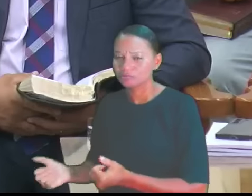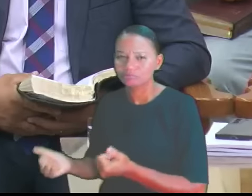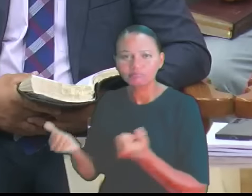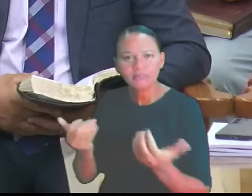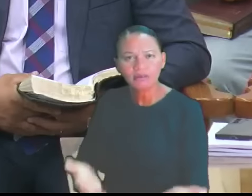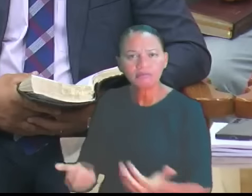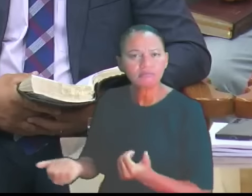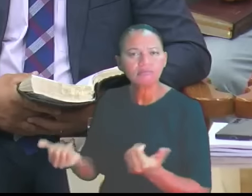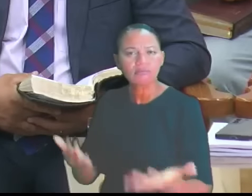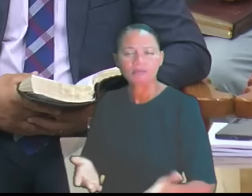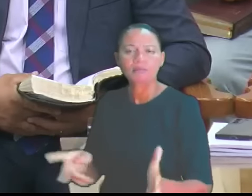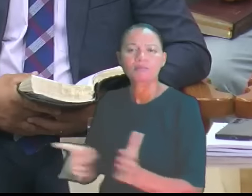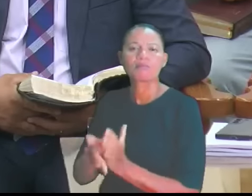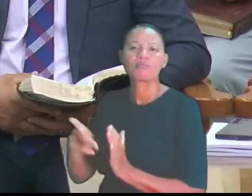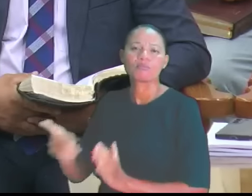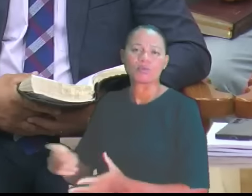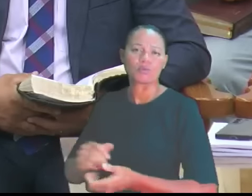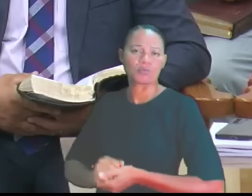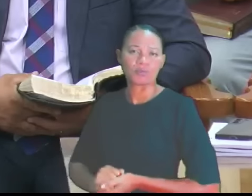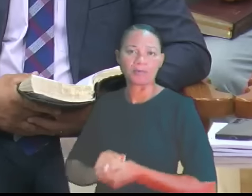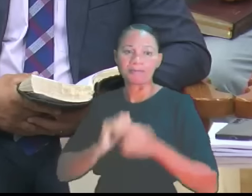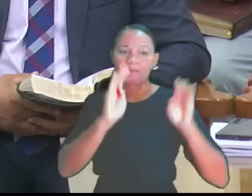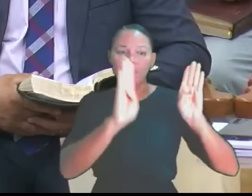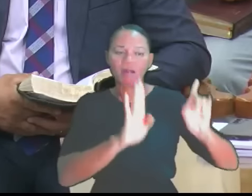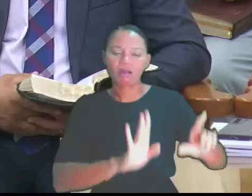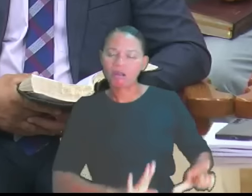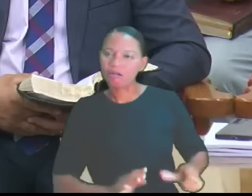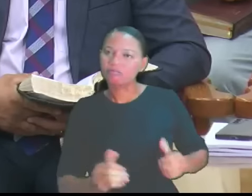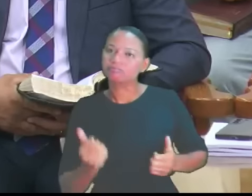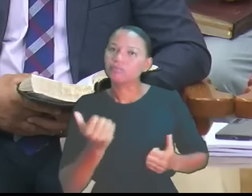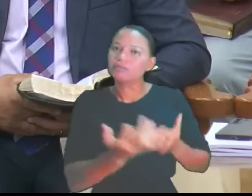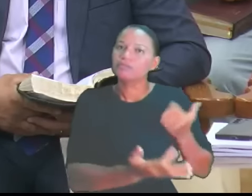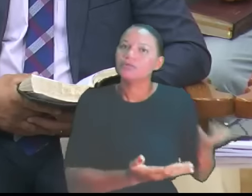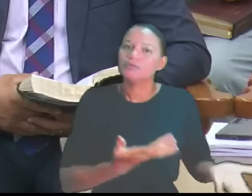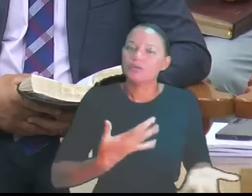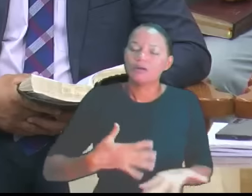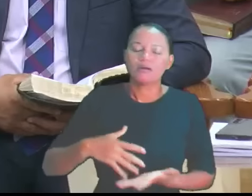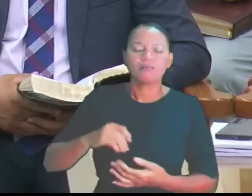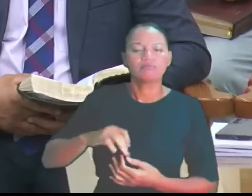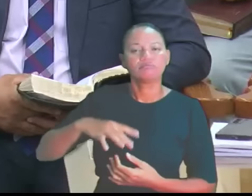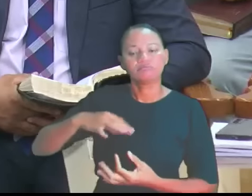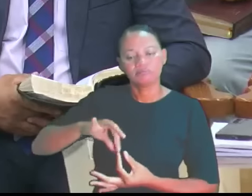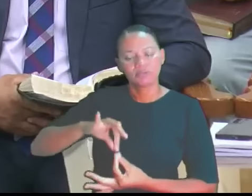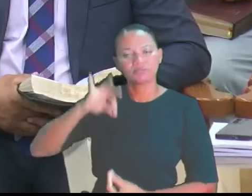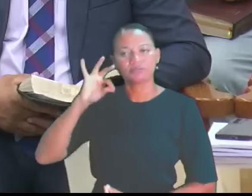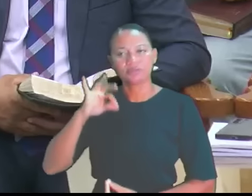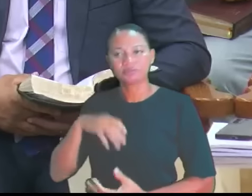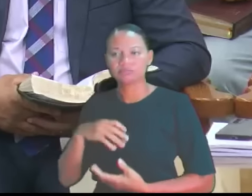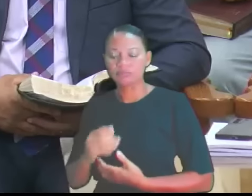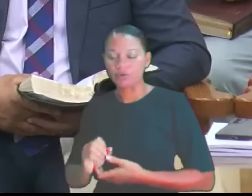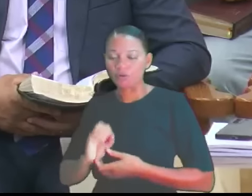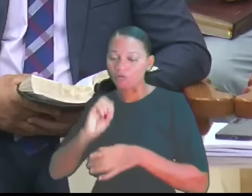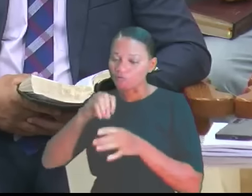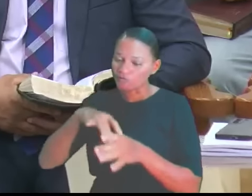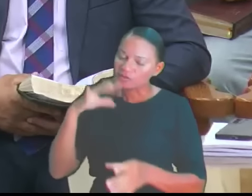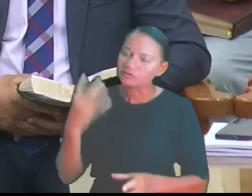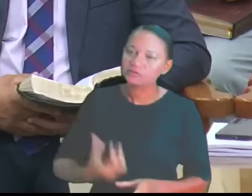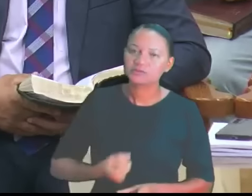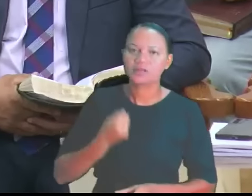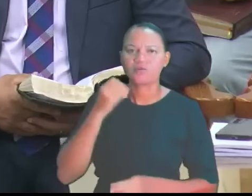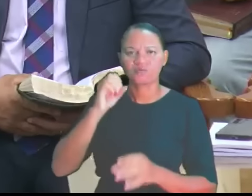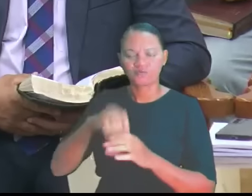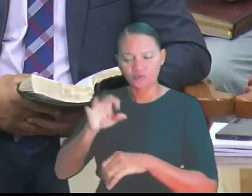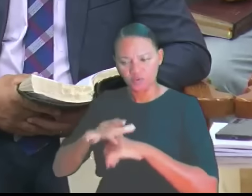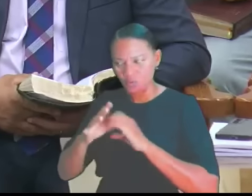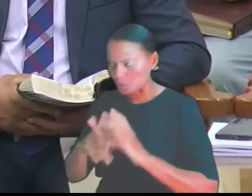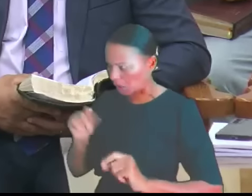Baal. E a oferta espiritual, oferta salva, oferta cura. Que é isso, pastor? Que